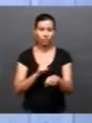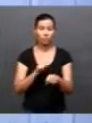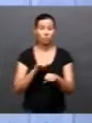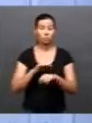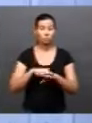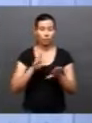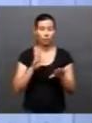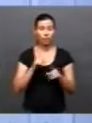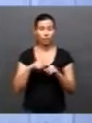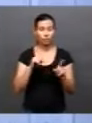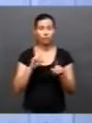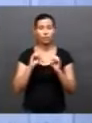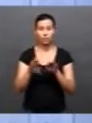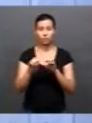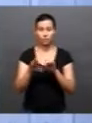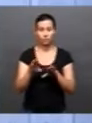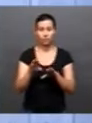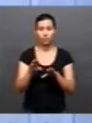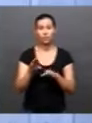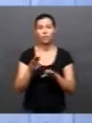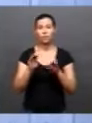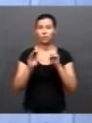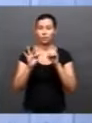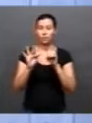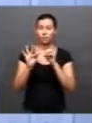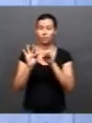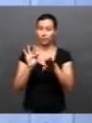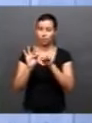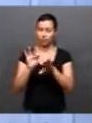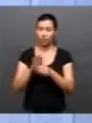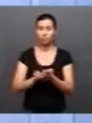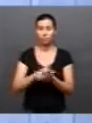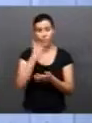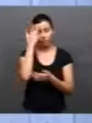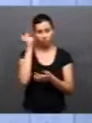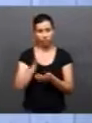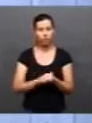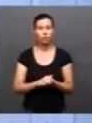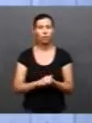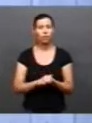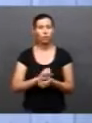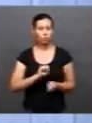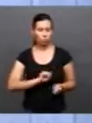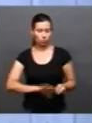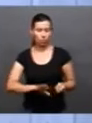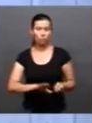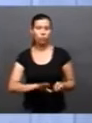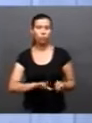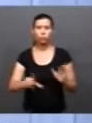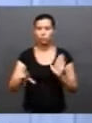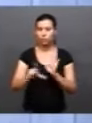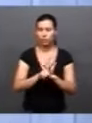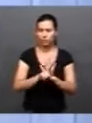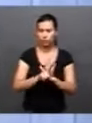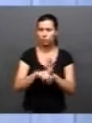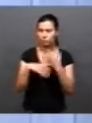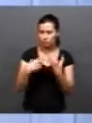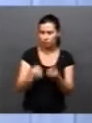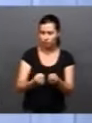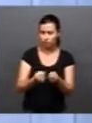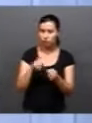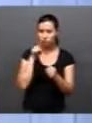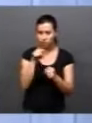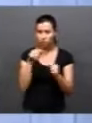Só lembrando, a pauta de amanhã é legalização do aborto. Você é a favor ou contra? Participe com a gente